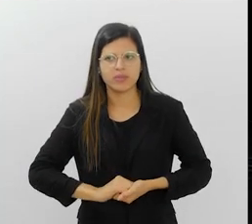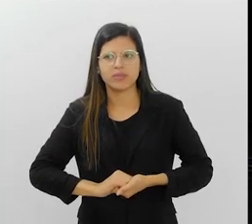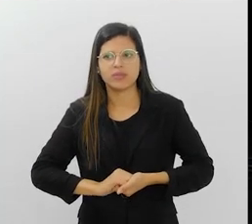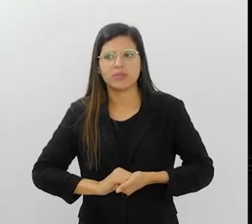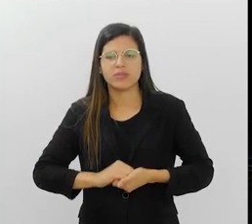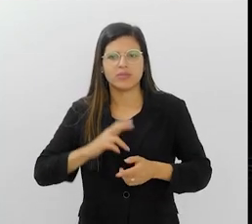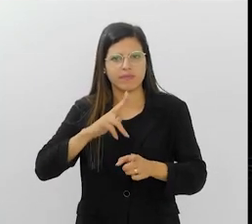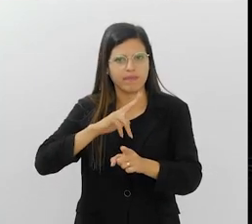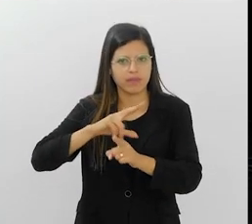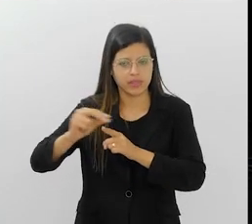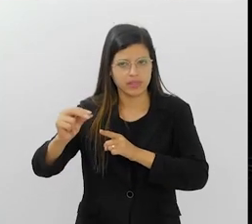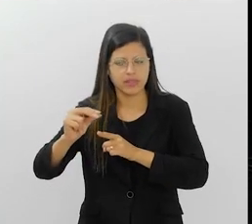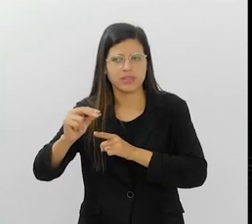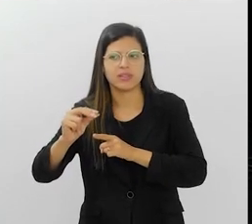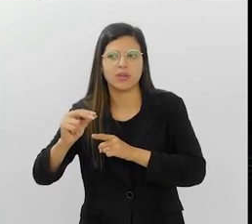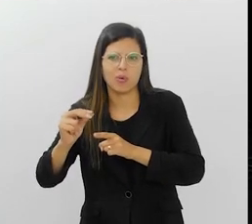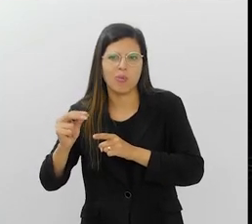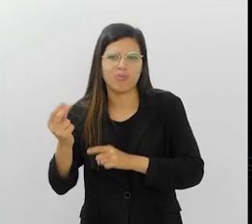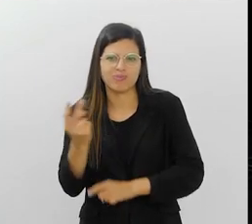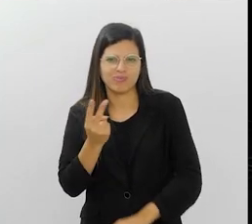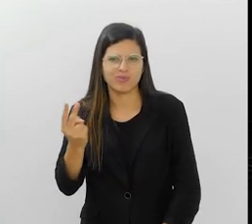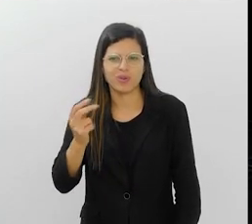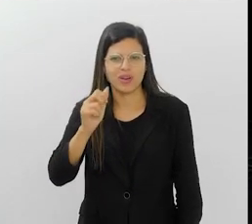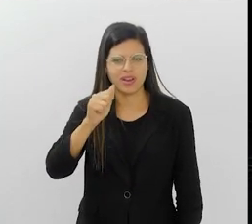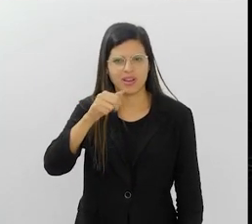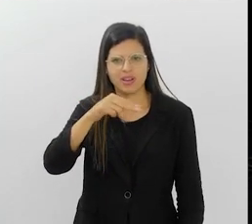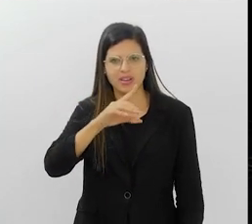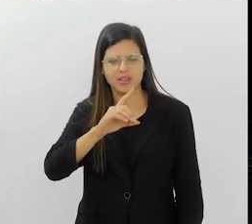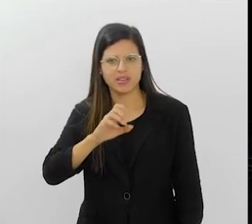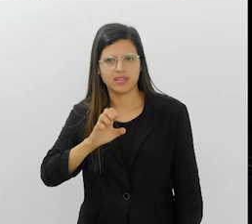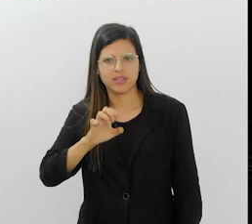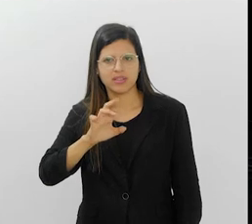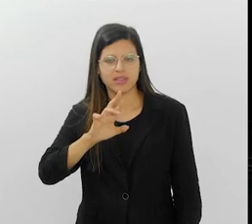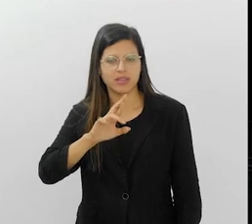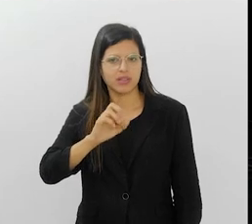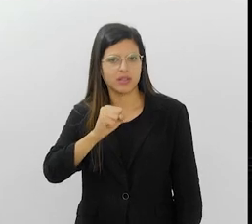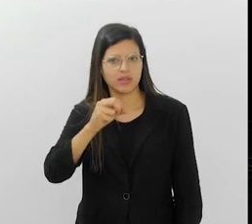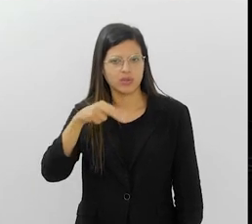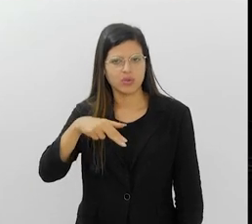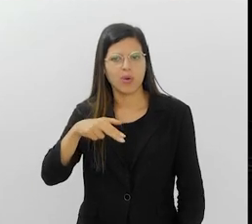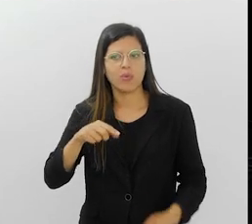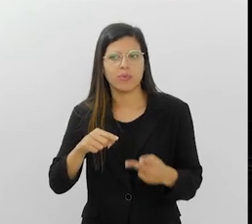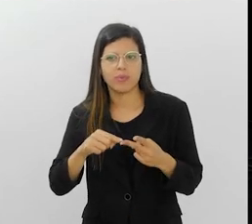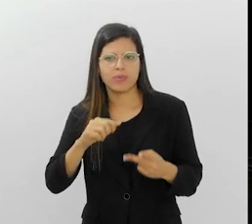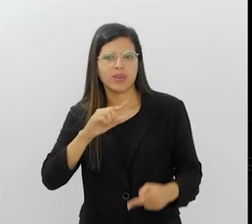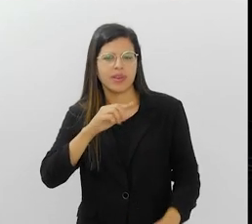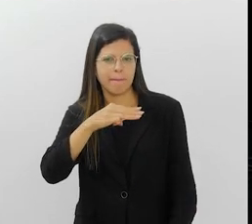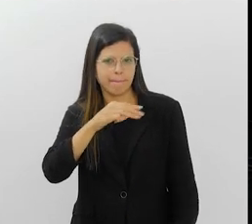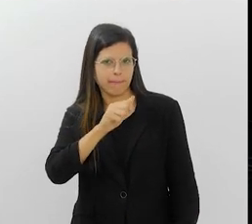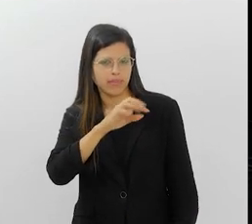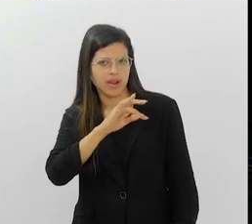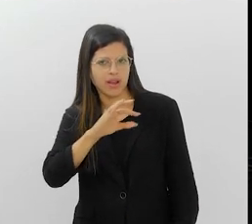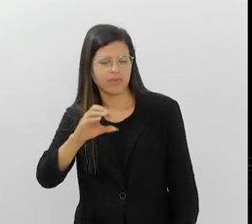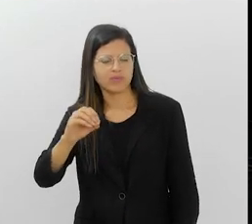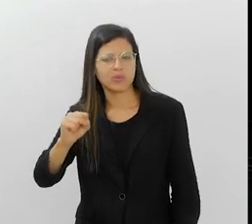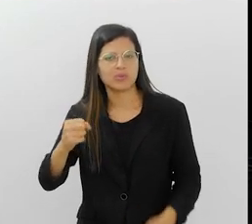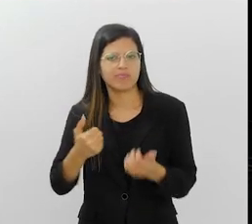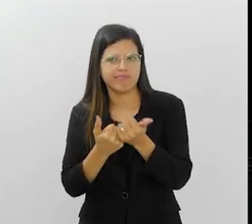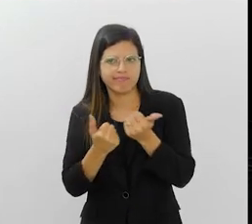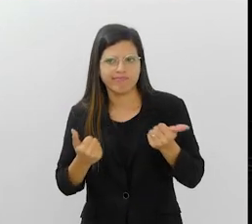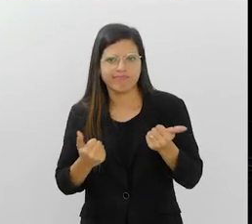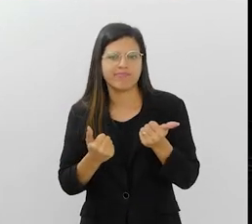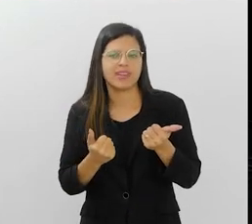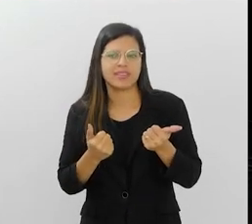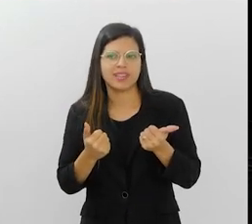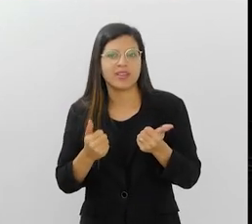ganhou, ao lado do Anderson Lemos e do Claudinho Matos, meus queridos parceiros. E a gente teve o prazer